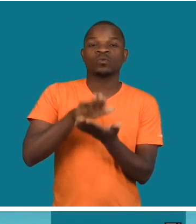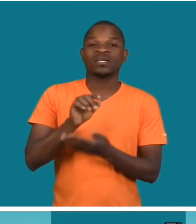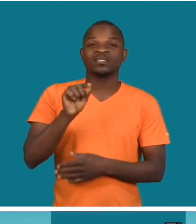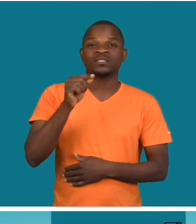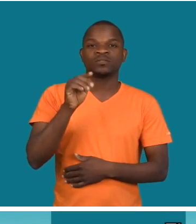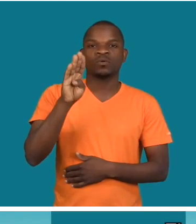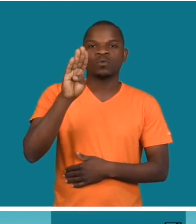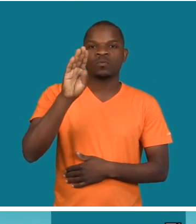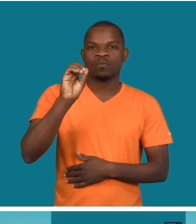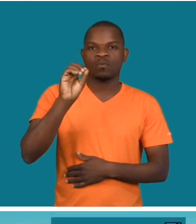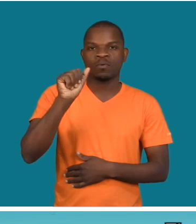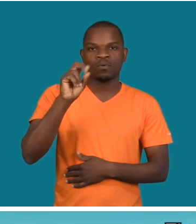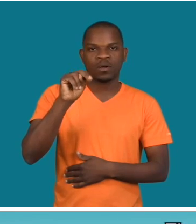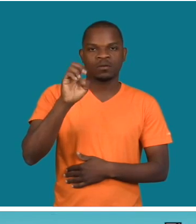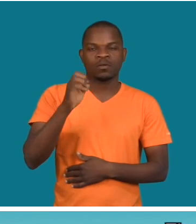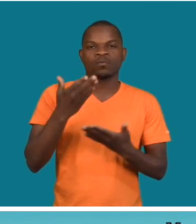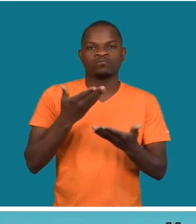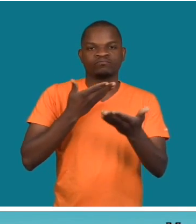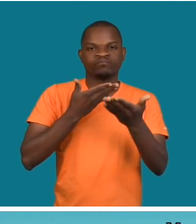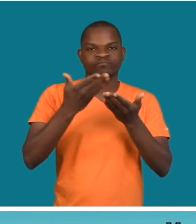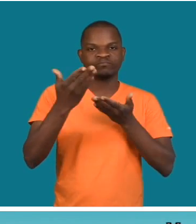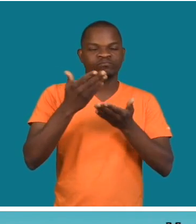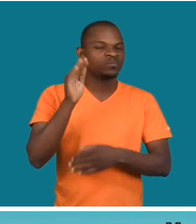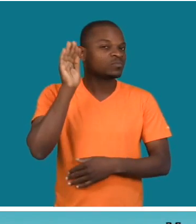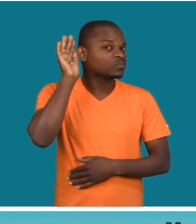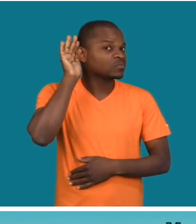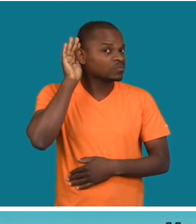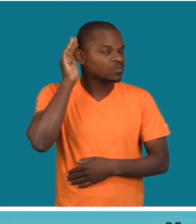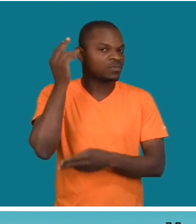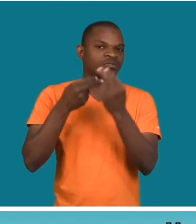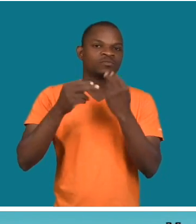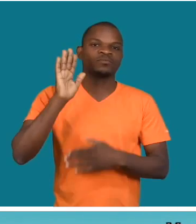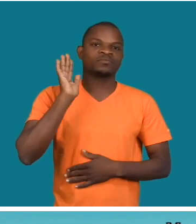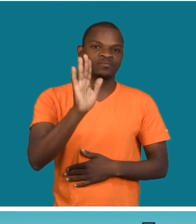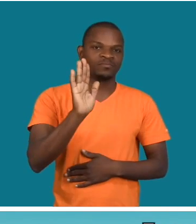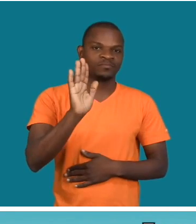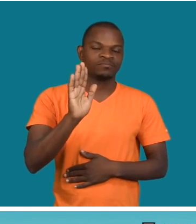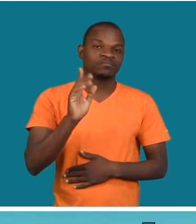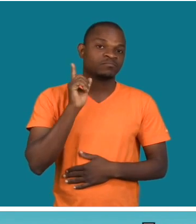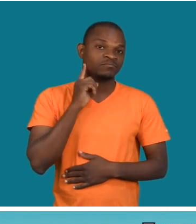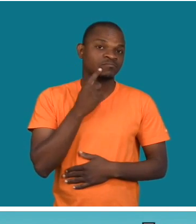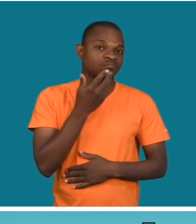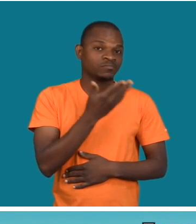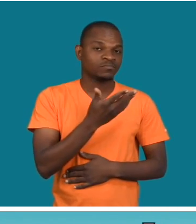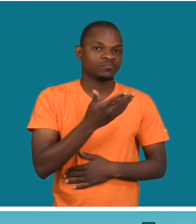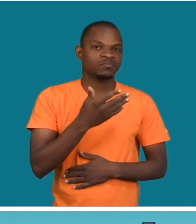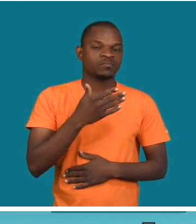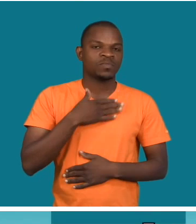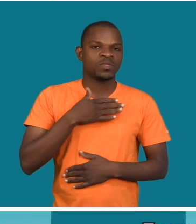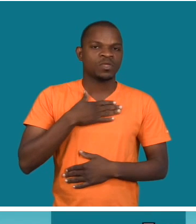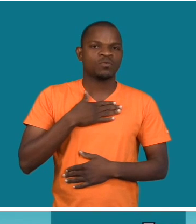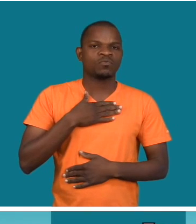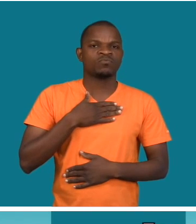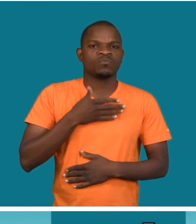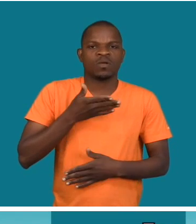de Buane. E vamos conversar com ele e entender melhor o seu historial. Eu sou filho